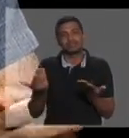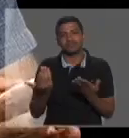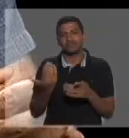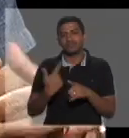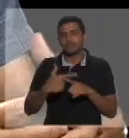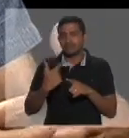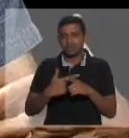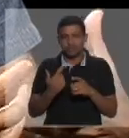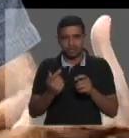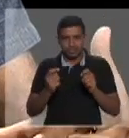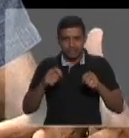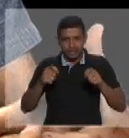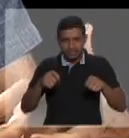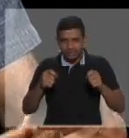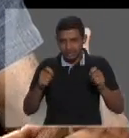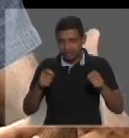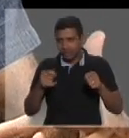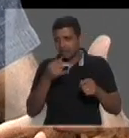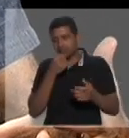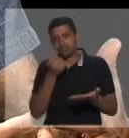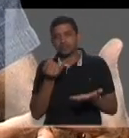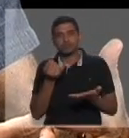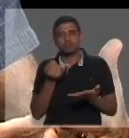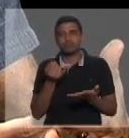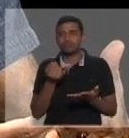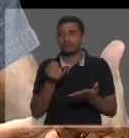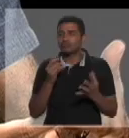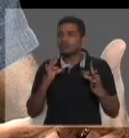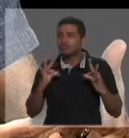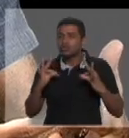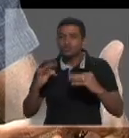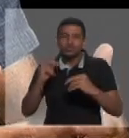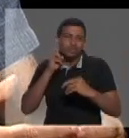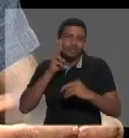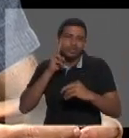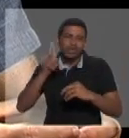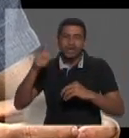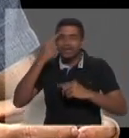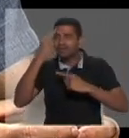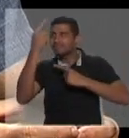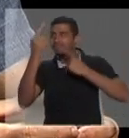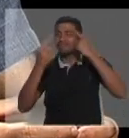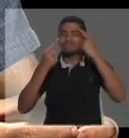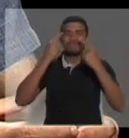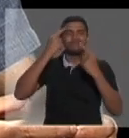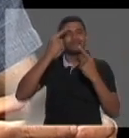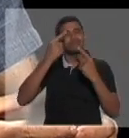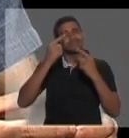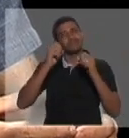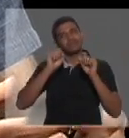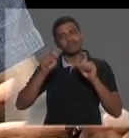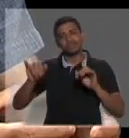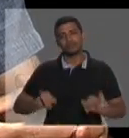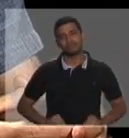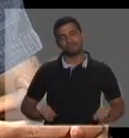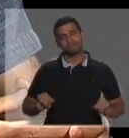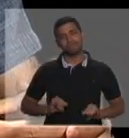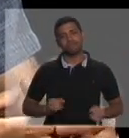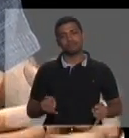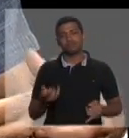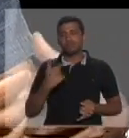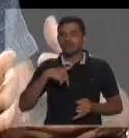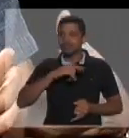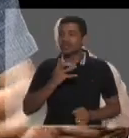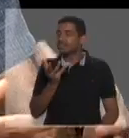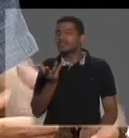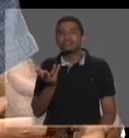que não era possível, e a gente sabia de que retomar essas memórias poderia ser